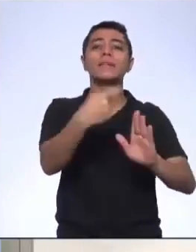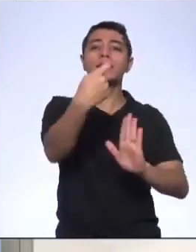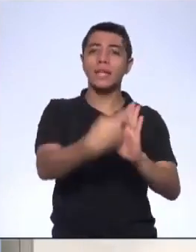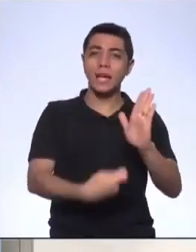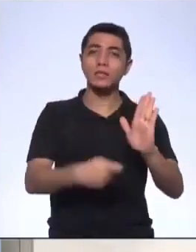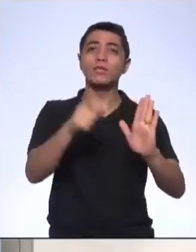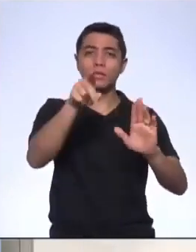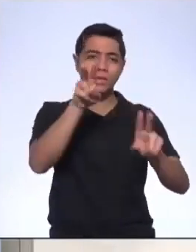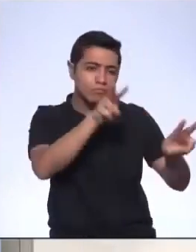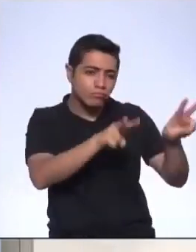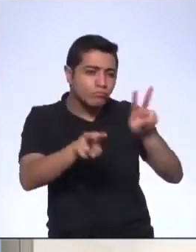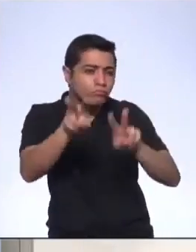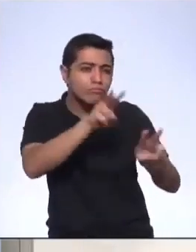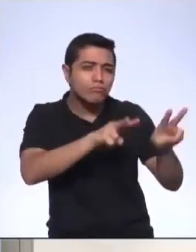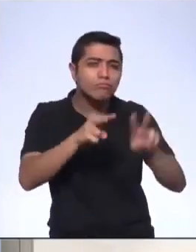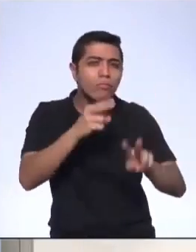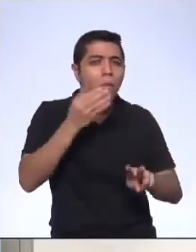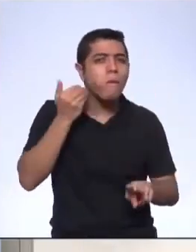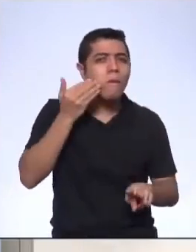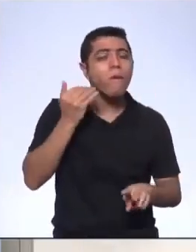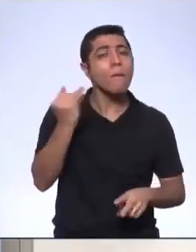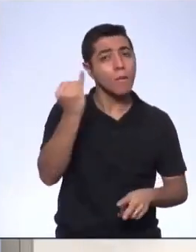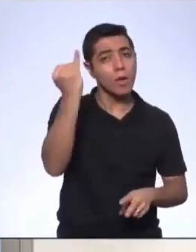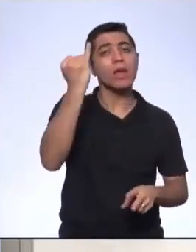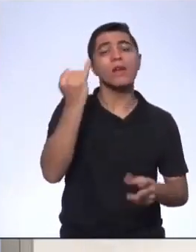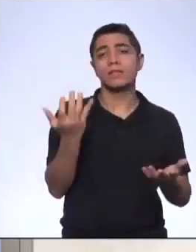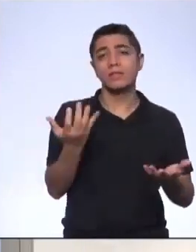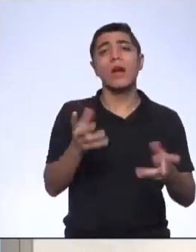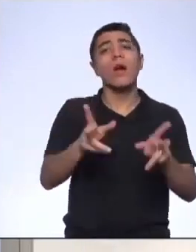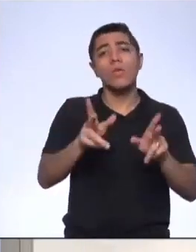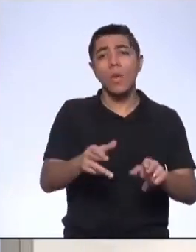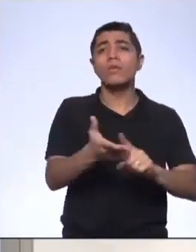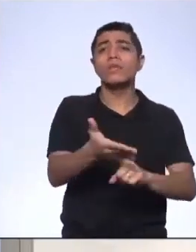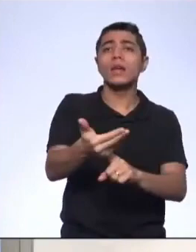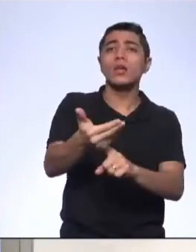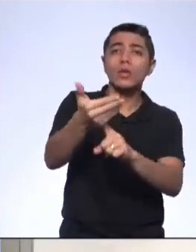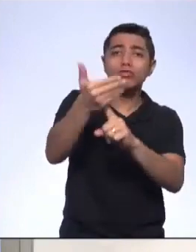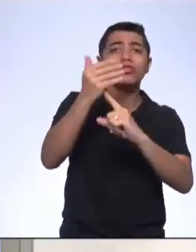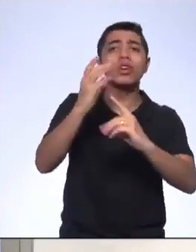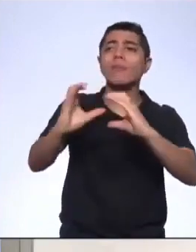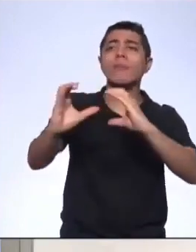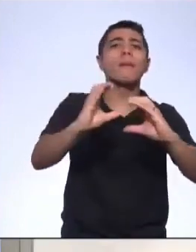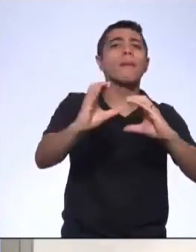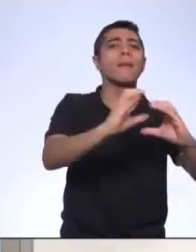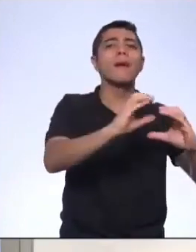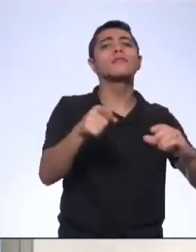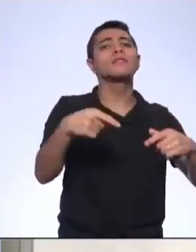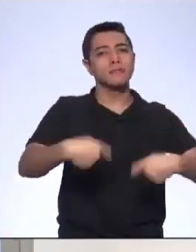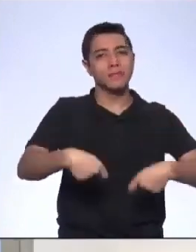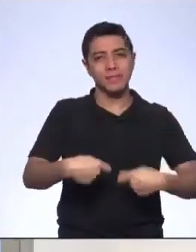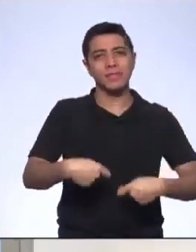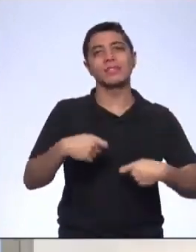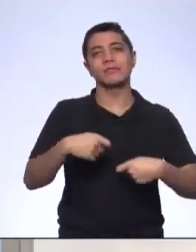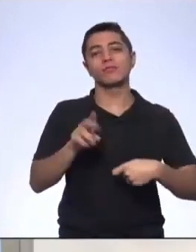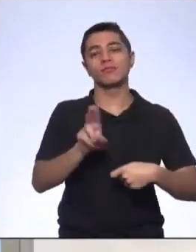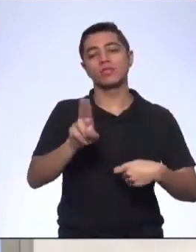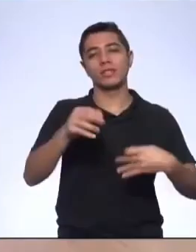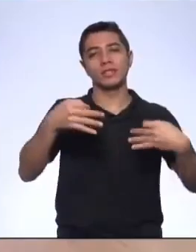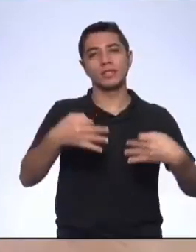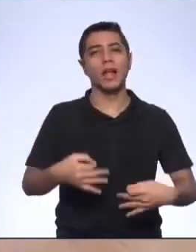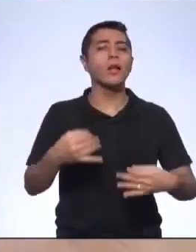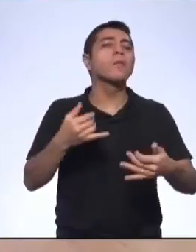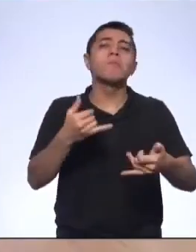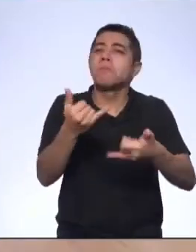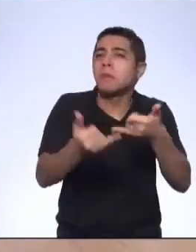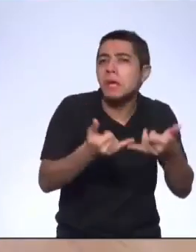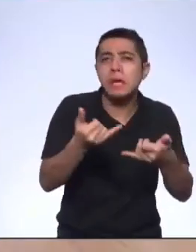uso bem bacana das tecnologias de comunicação. Você poder brincar e tudo mais. Quer falar alguma coisa, Joel? Pode falar. Eu acho que é